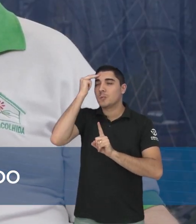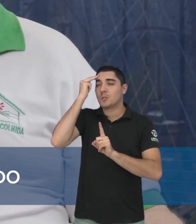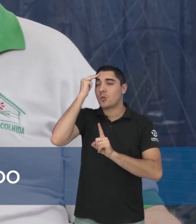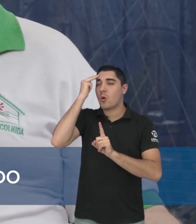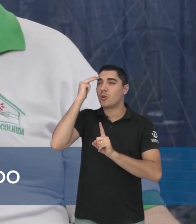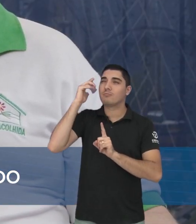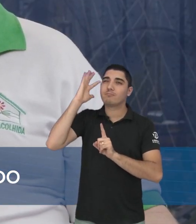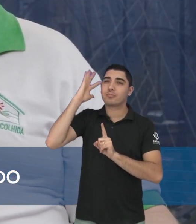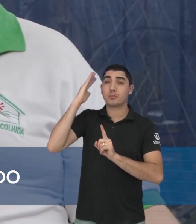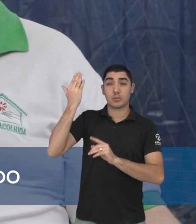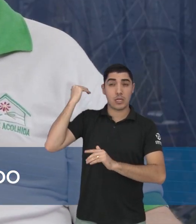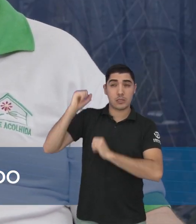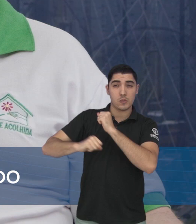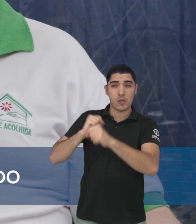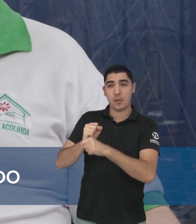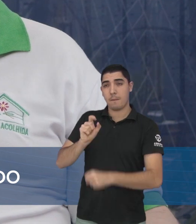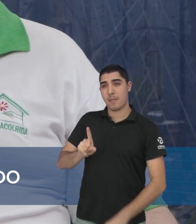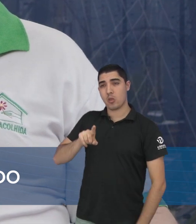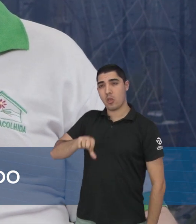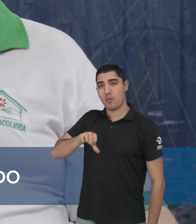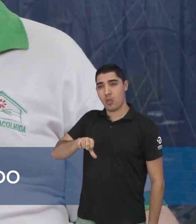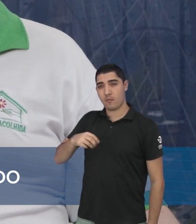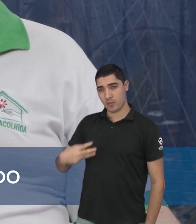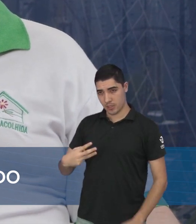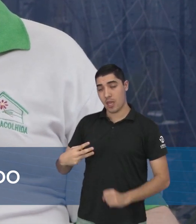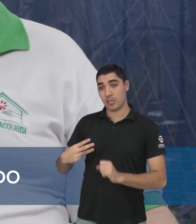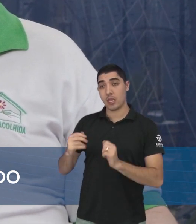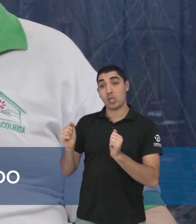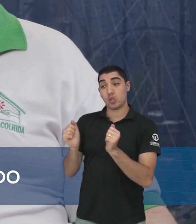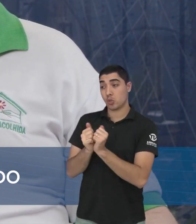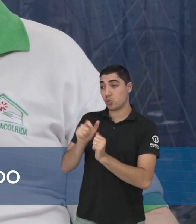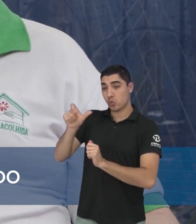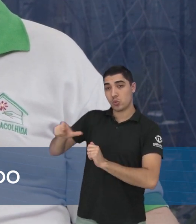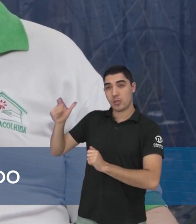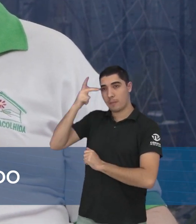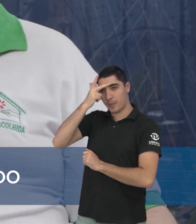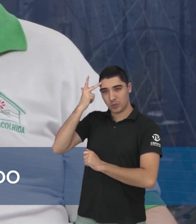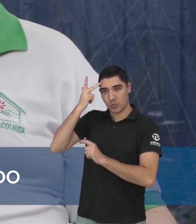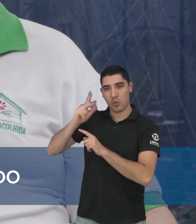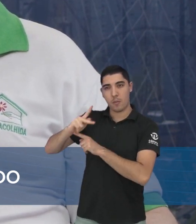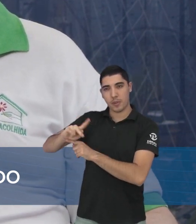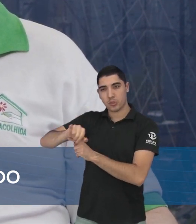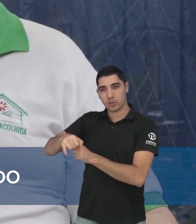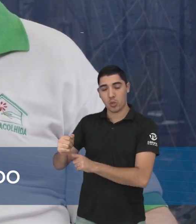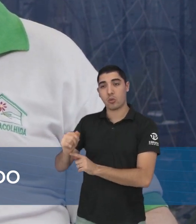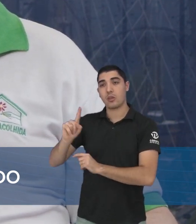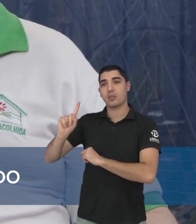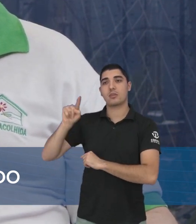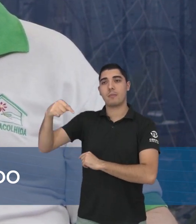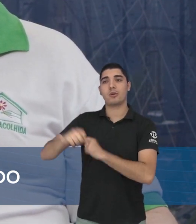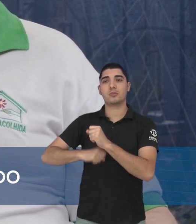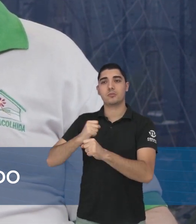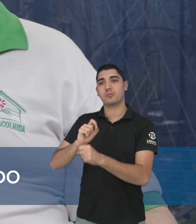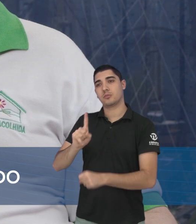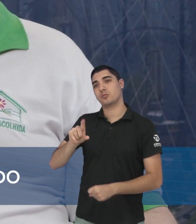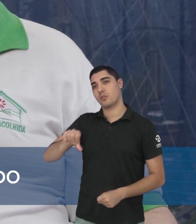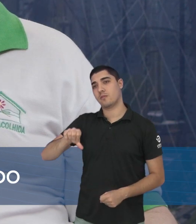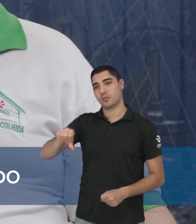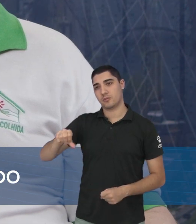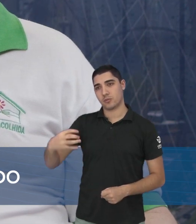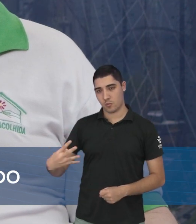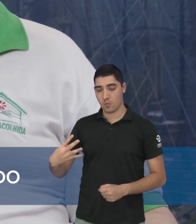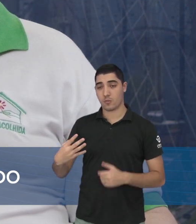Uma discussão em 1993 e nasce como pessoa jurídica em setembro de 1994. Esse